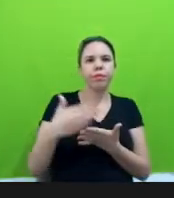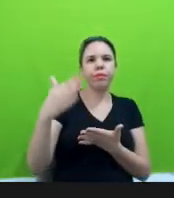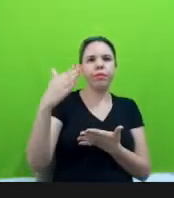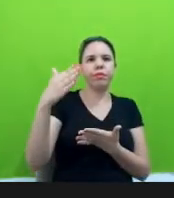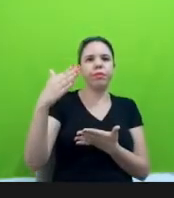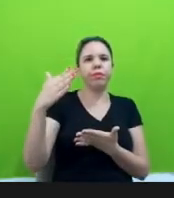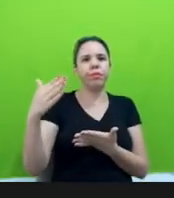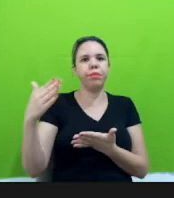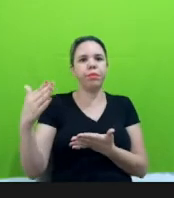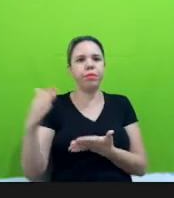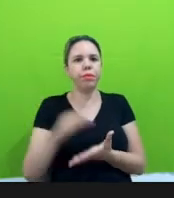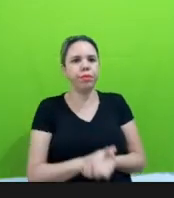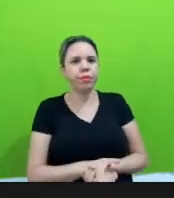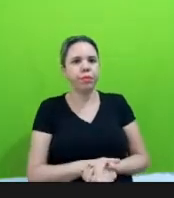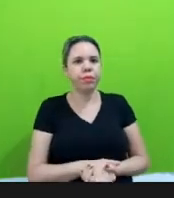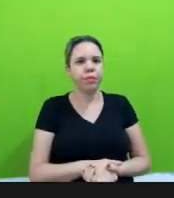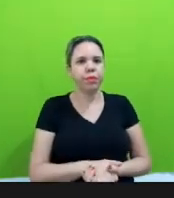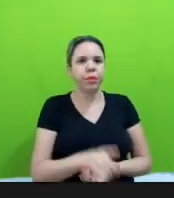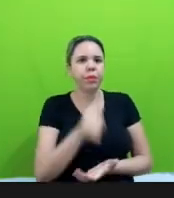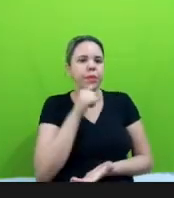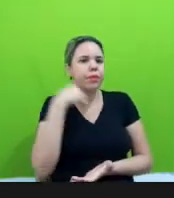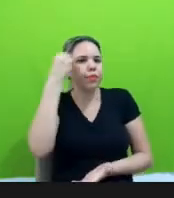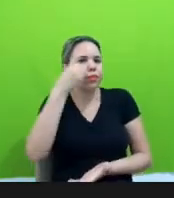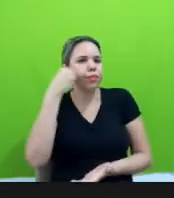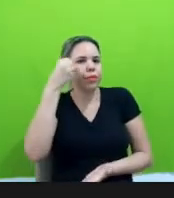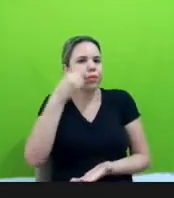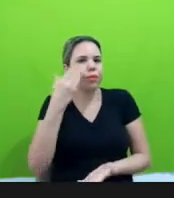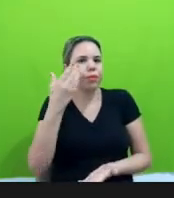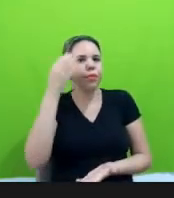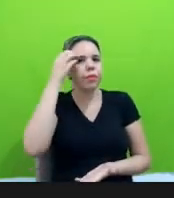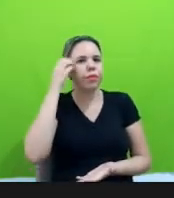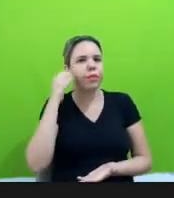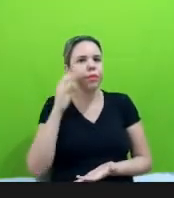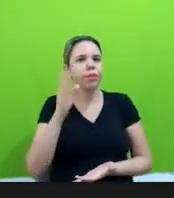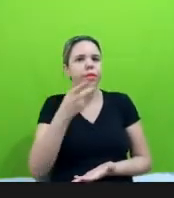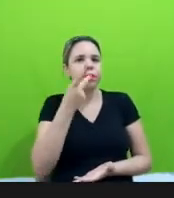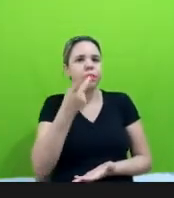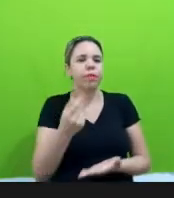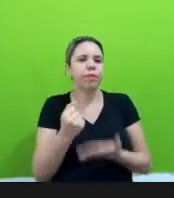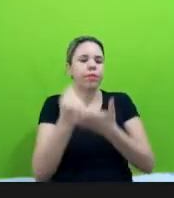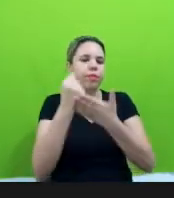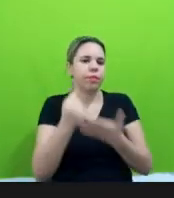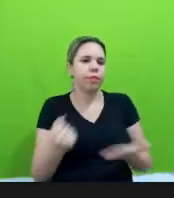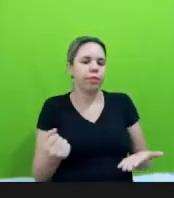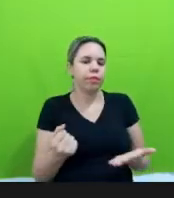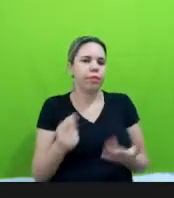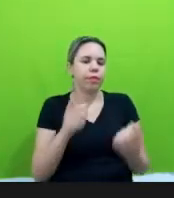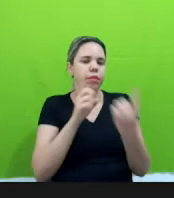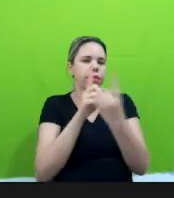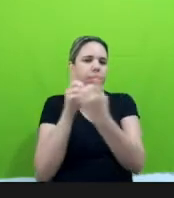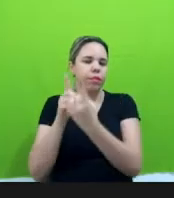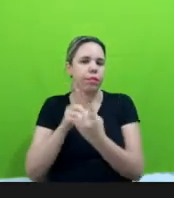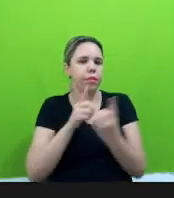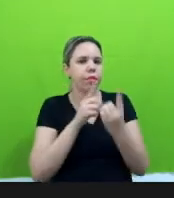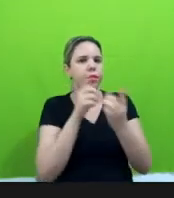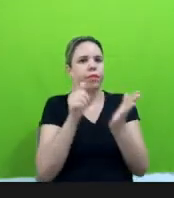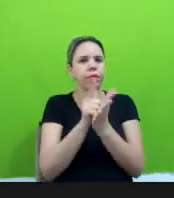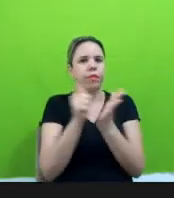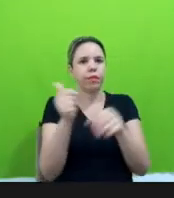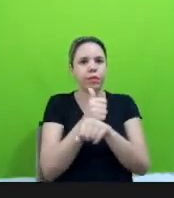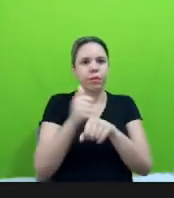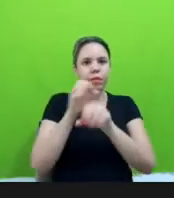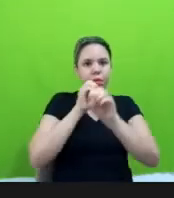aí, quem já é bastante experiente, de que forma que a LAI pode auxiliar na cobertura jornalística de